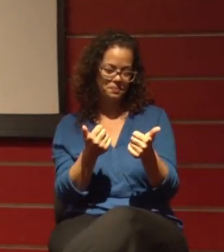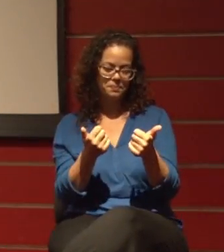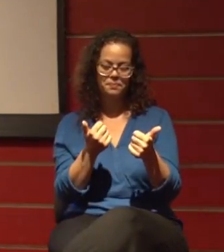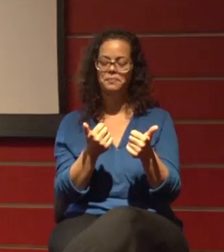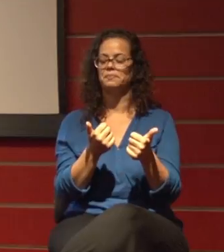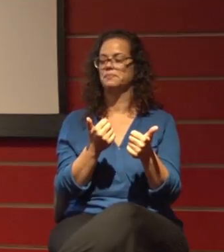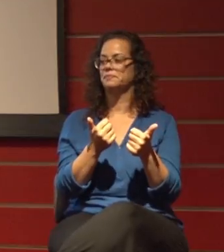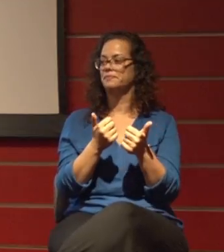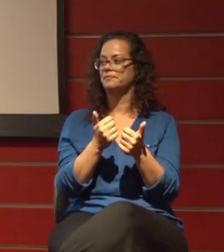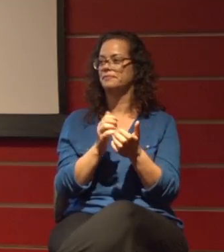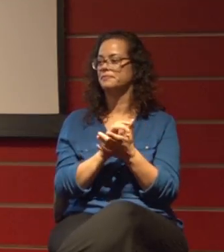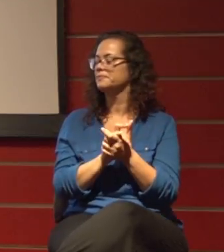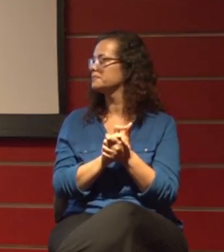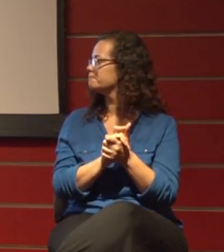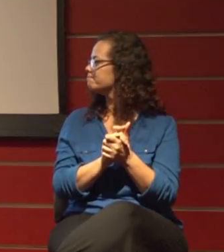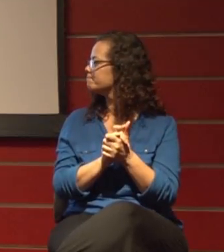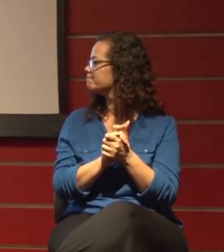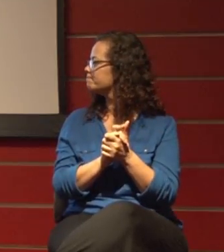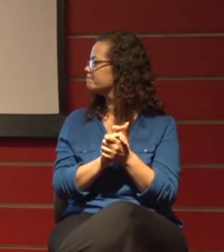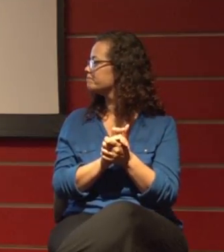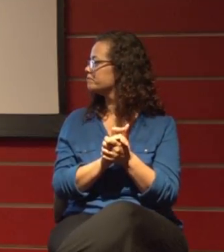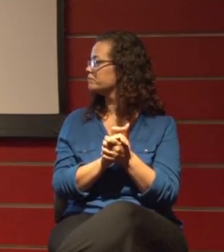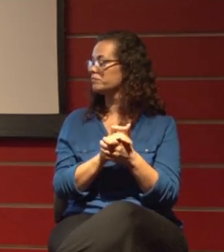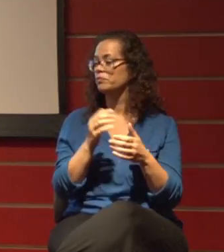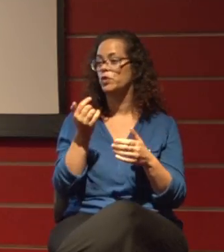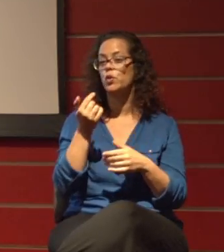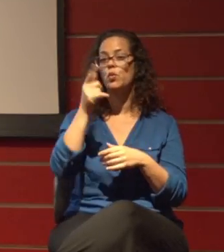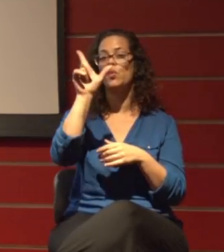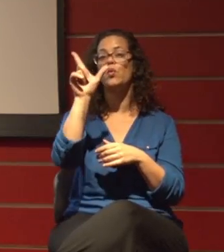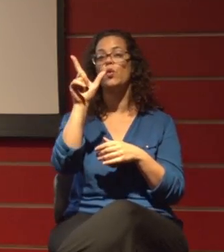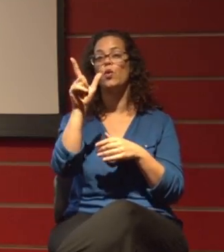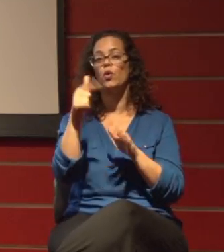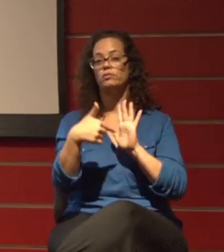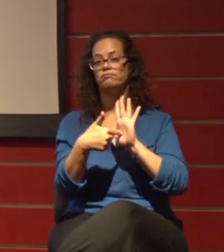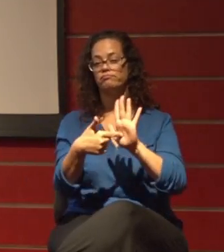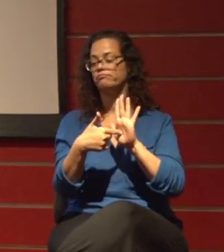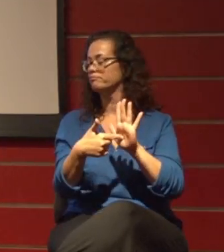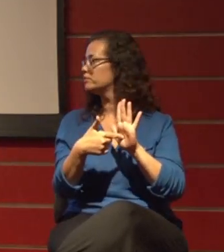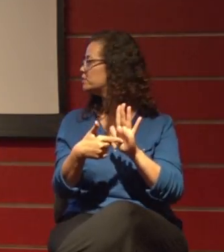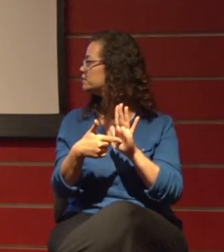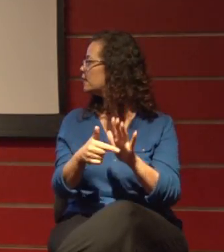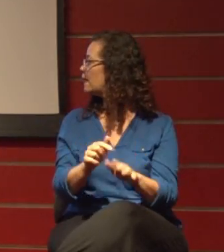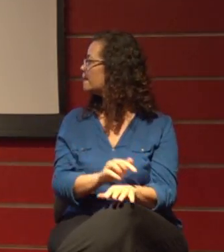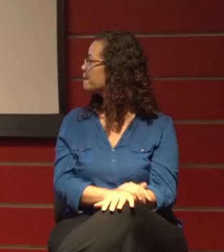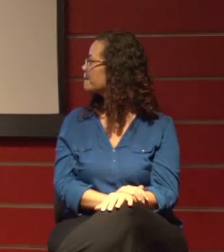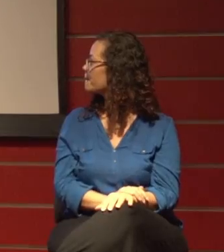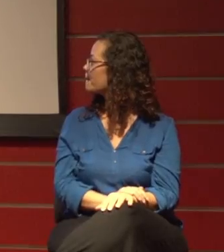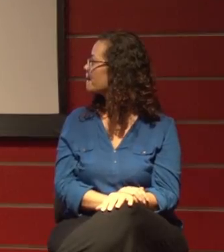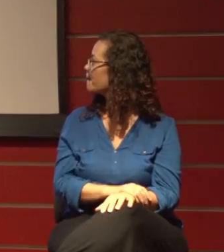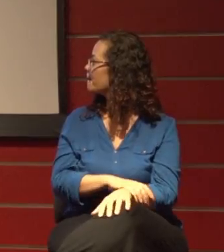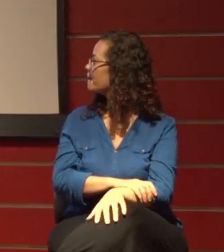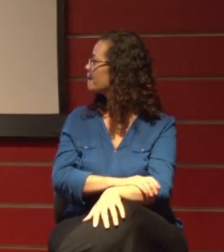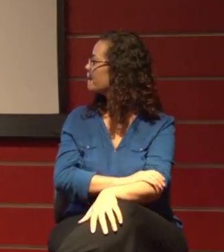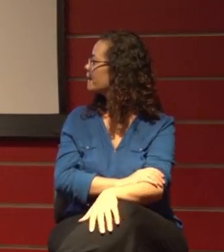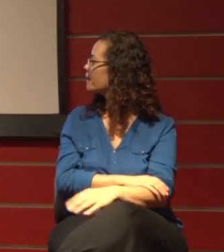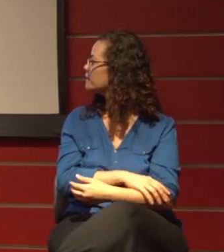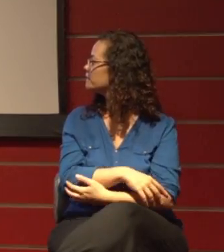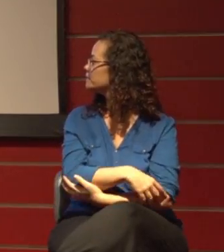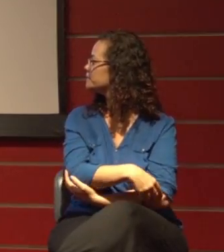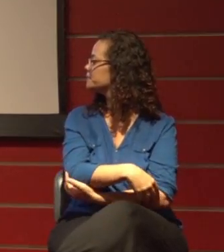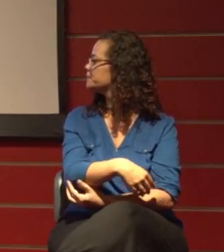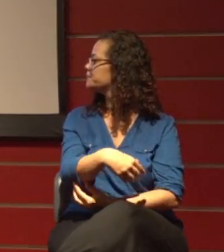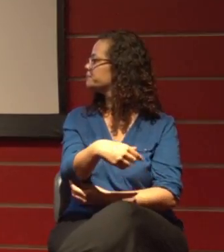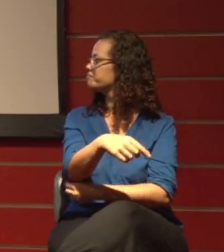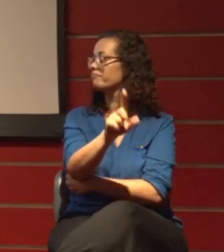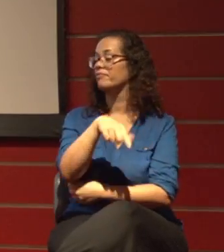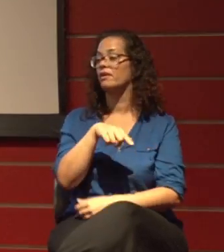esse o segundo que eu troue aqui é esse